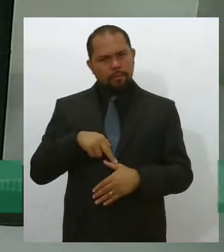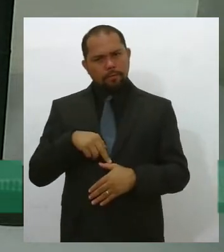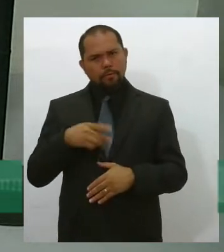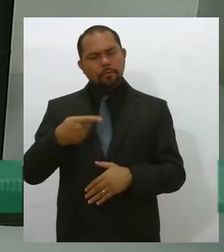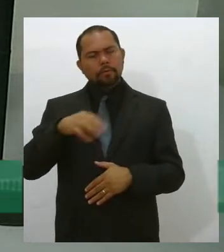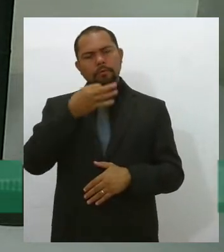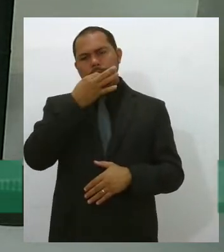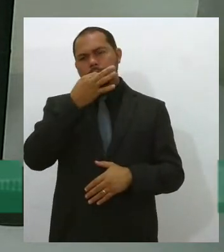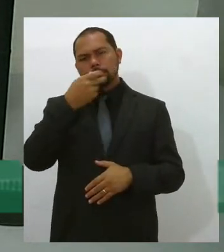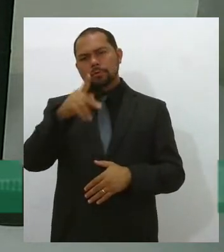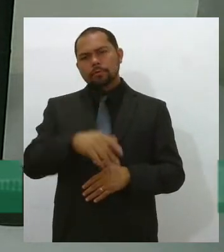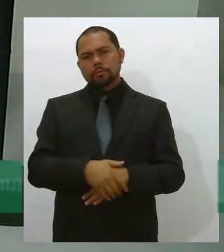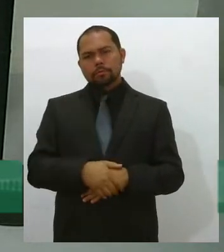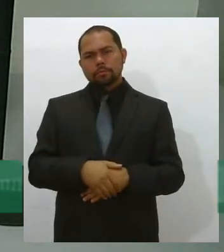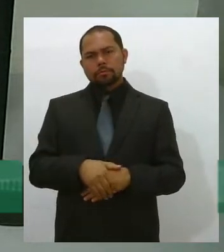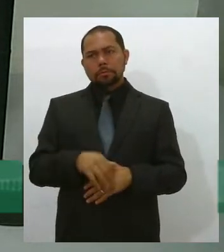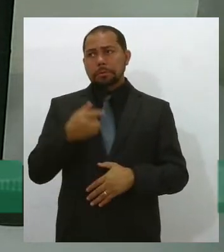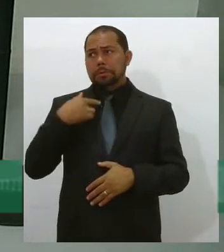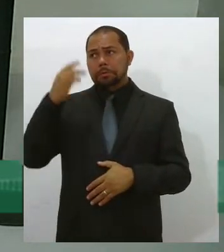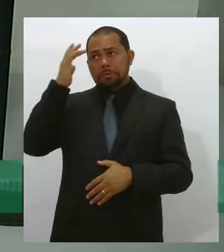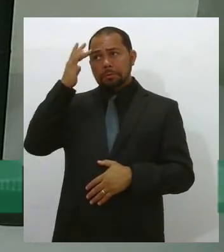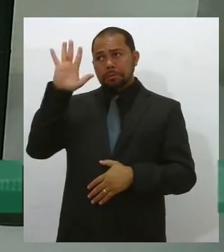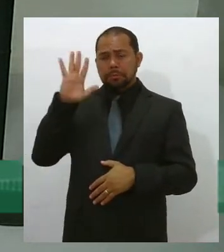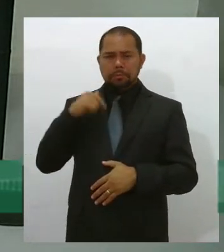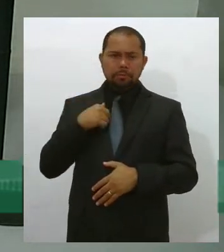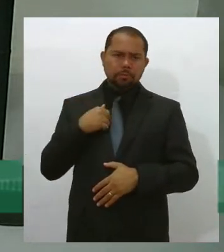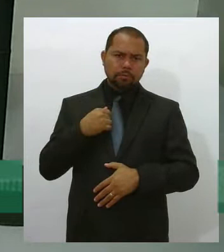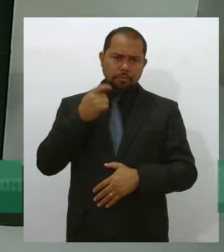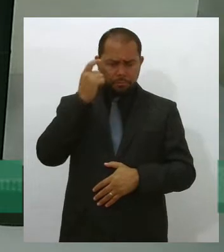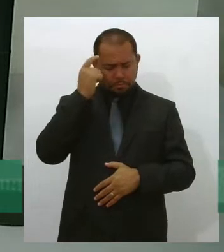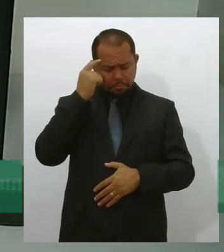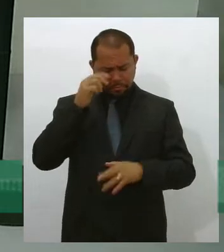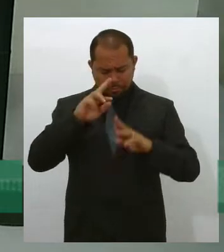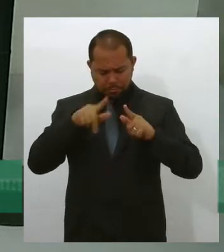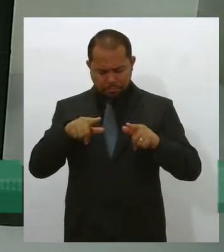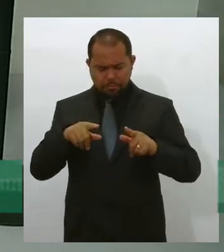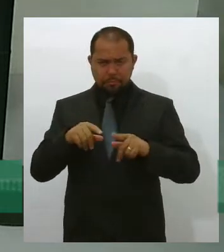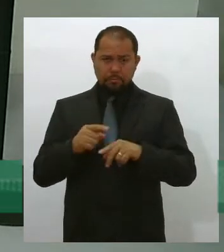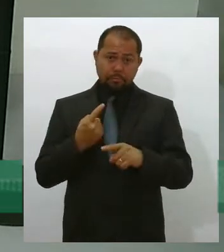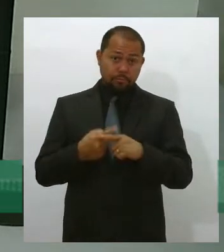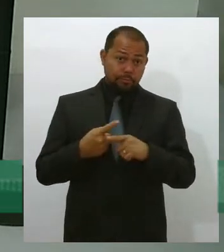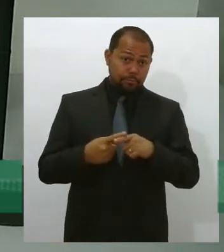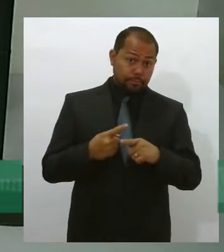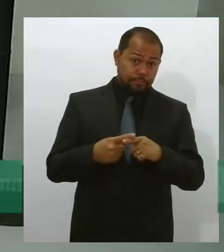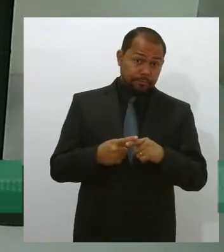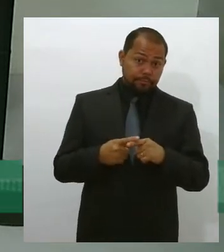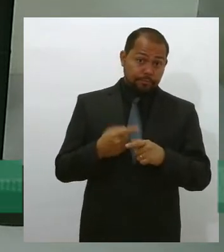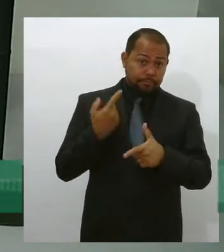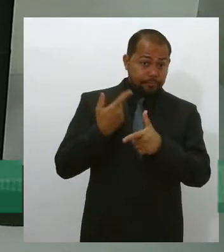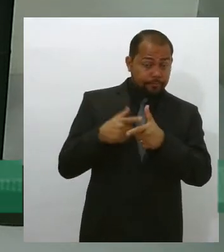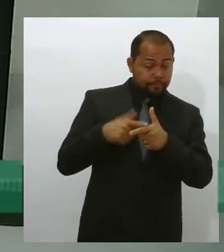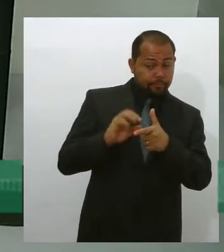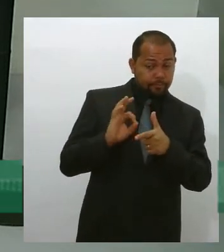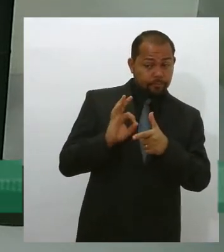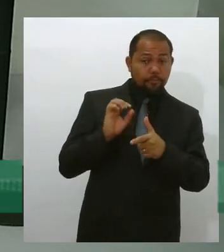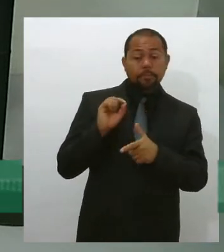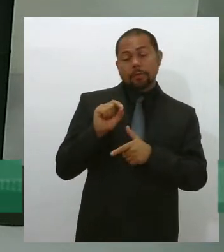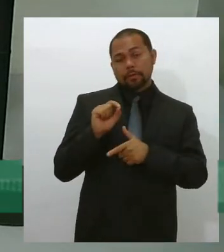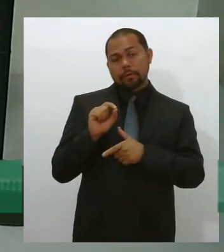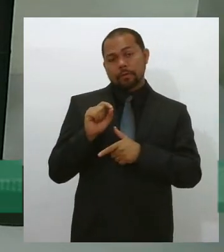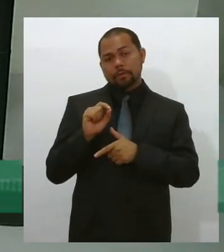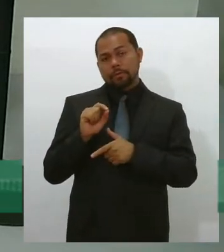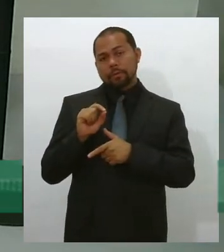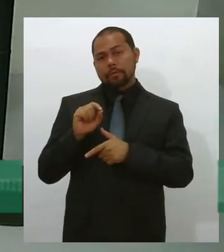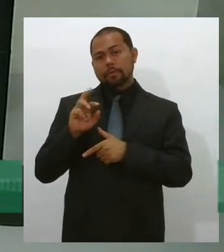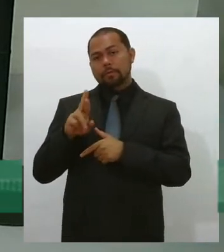eu não sei eu penso um pouco diferente porque a questão toda é o seguinte Clécia a rádio e televisão